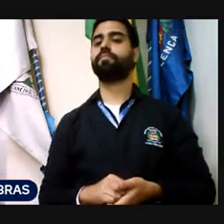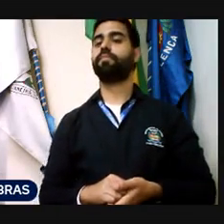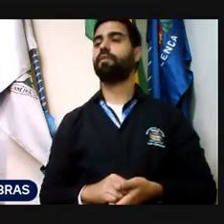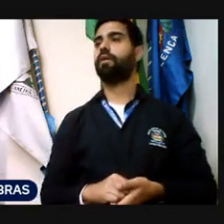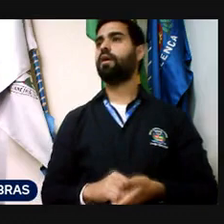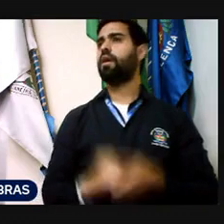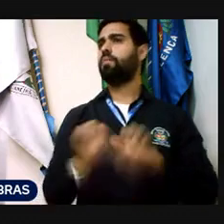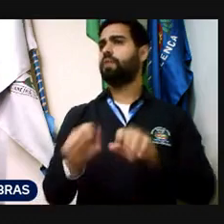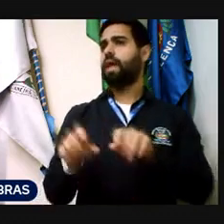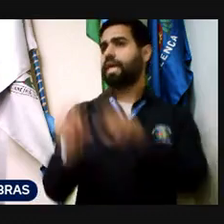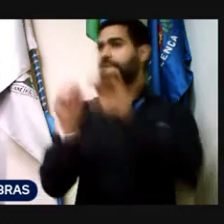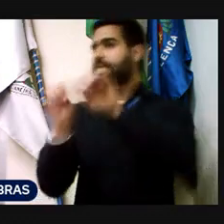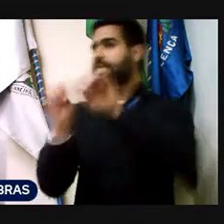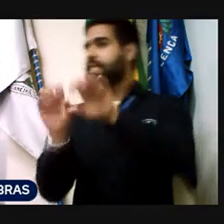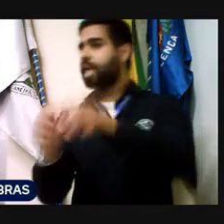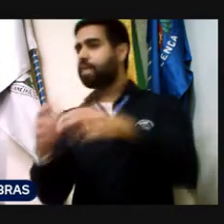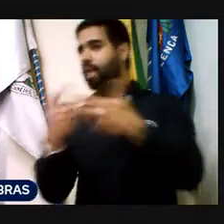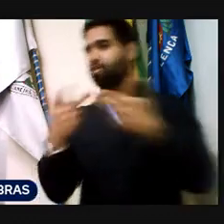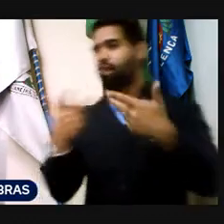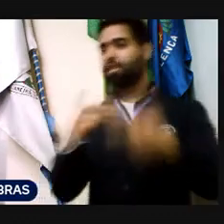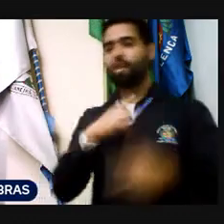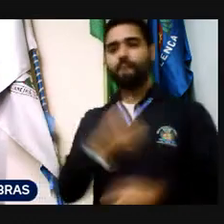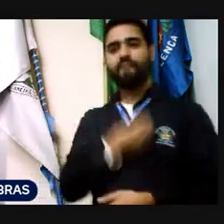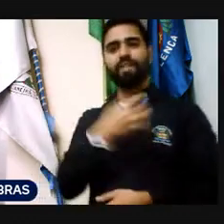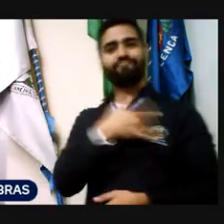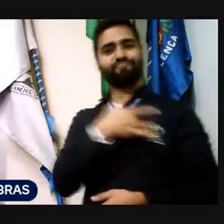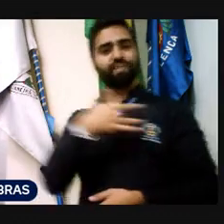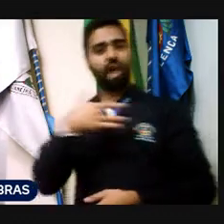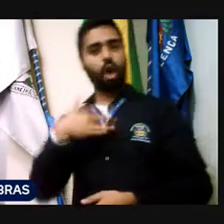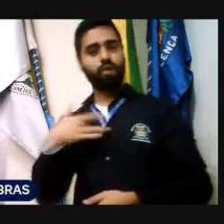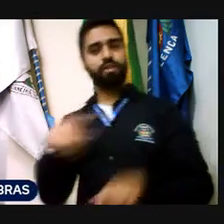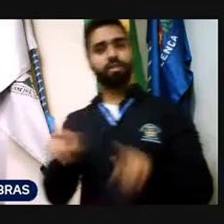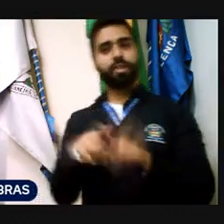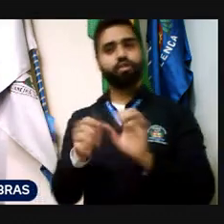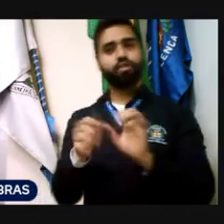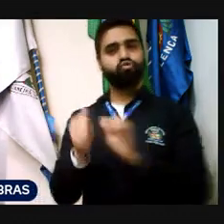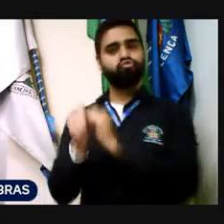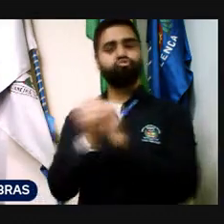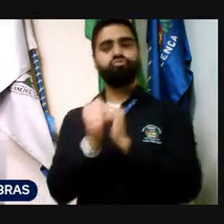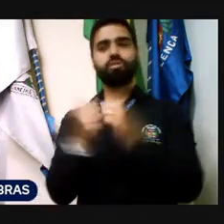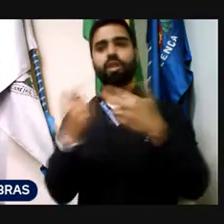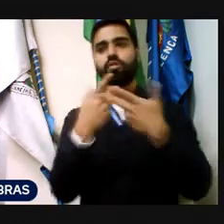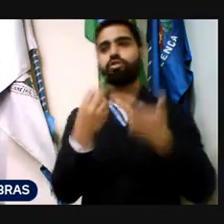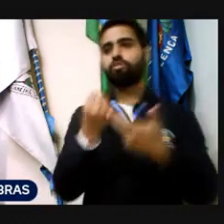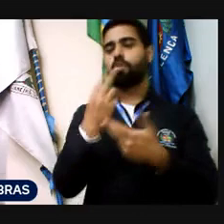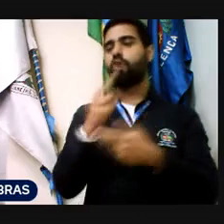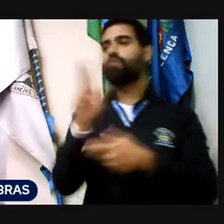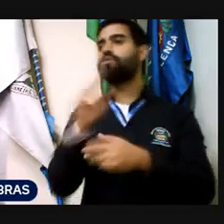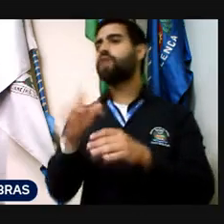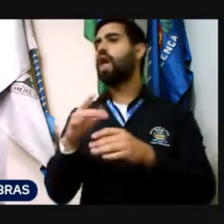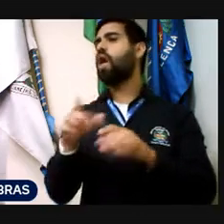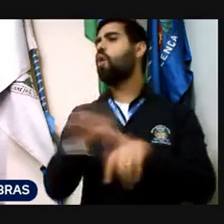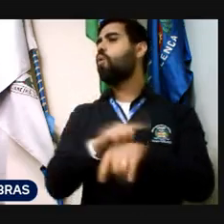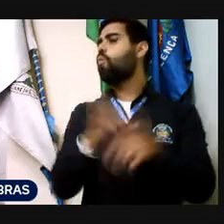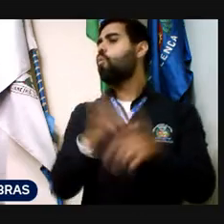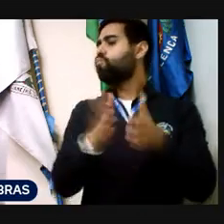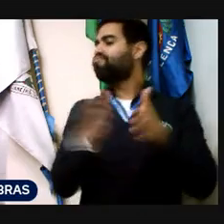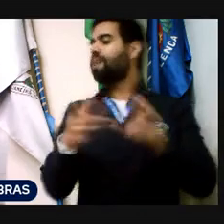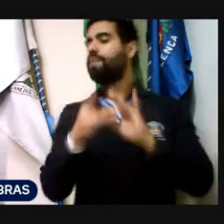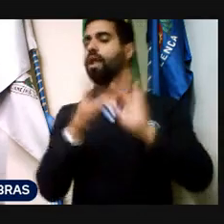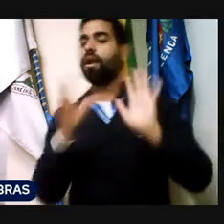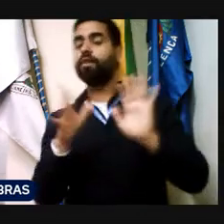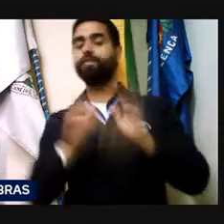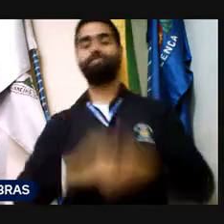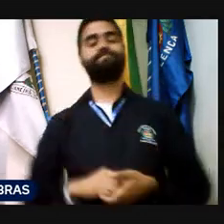técnicas esportivas, hábitos de vida saudáveis, agregados à transmissão de valores, boa utilização do tempo livre, prevenção contra influências nocivas da